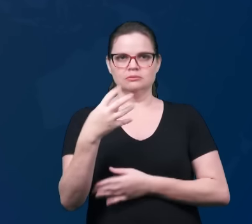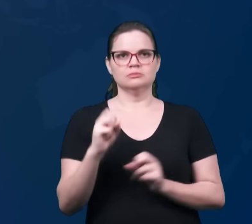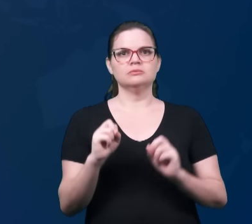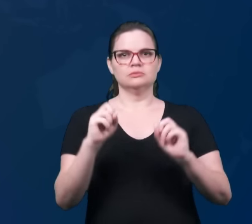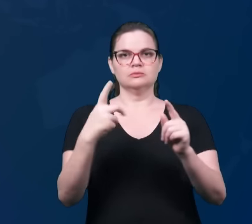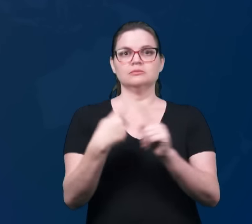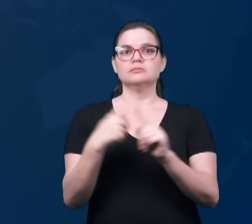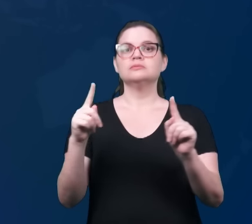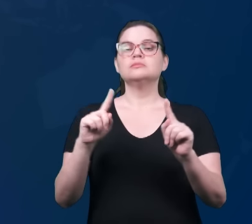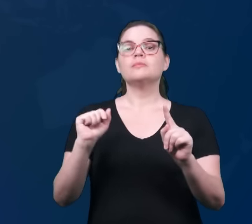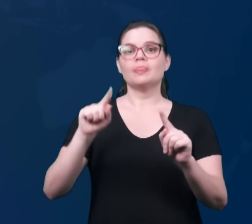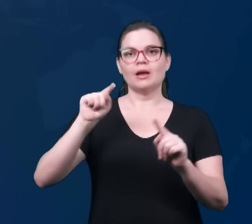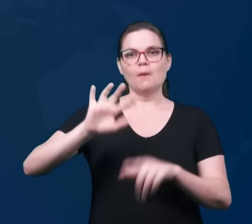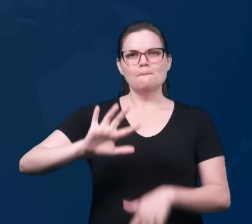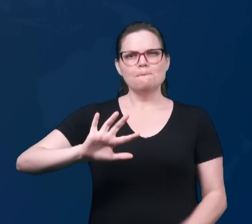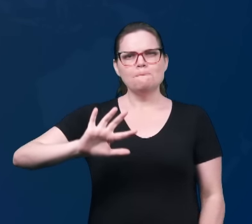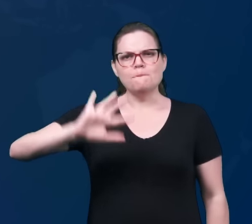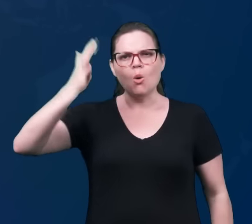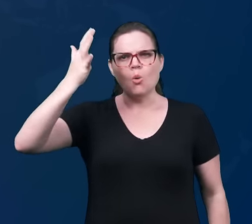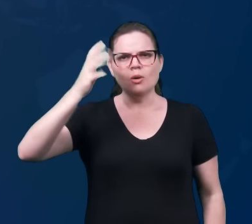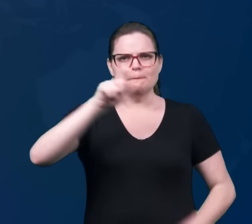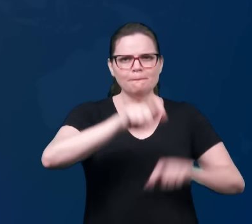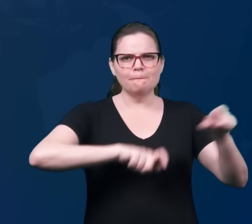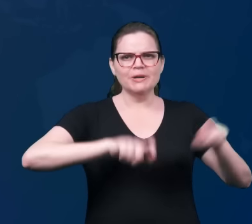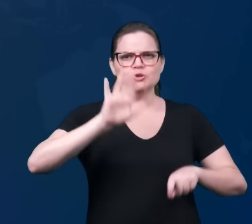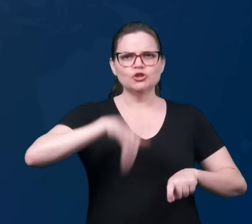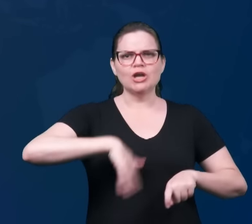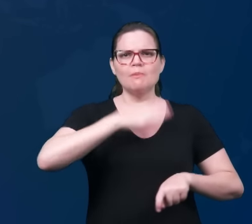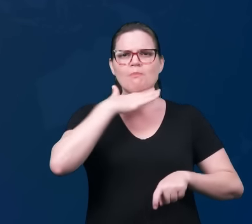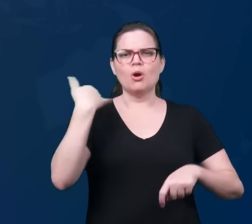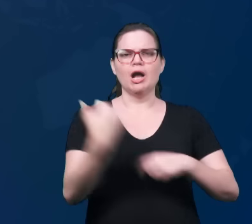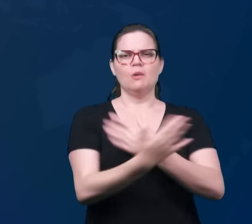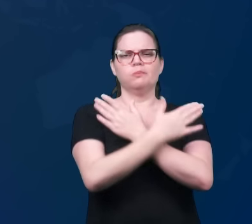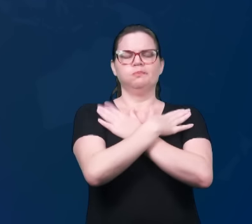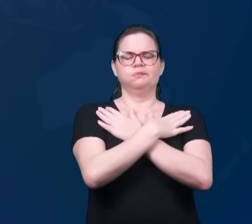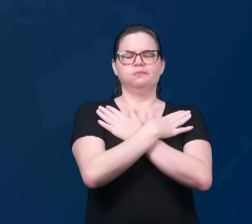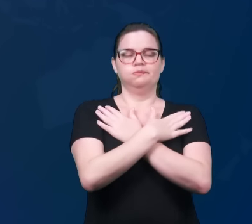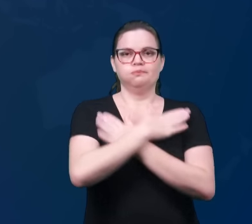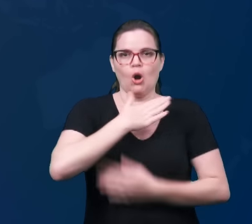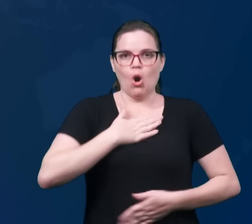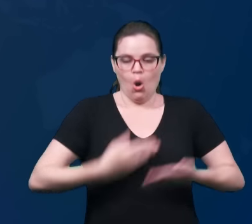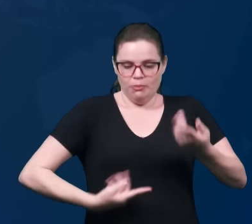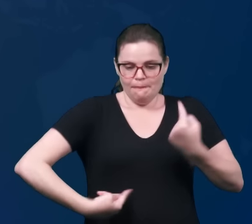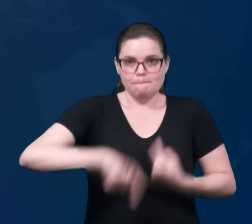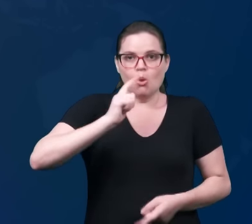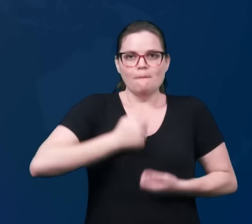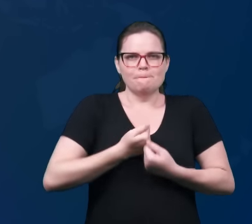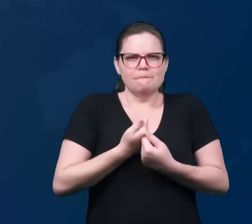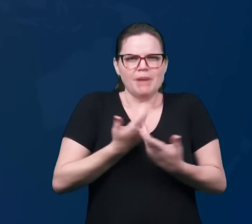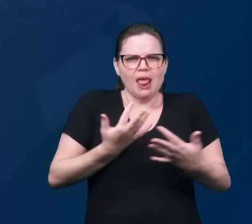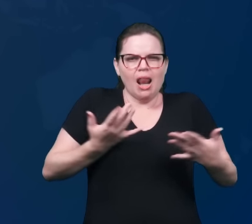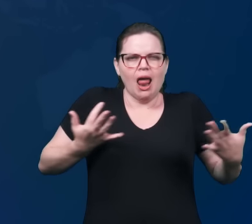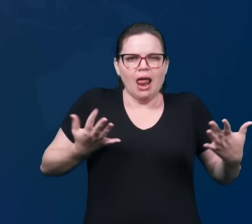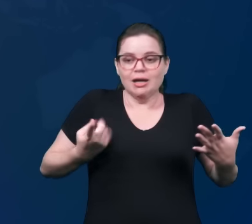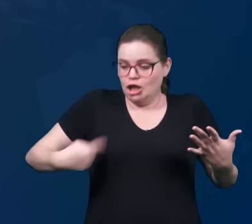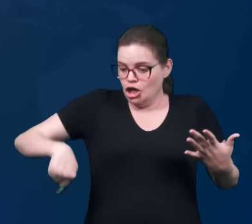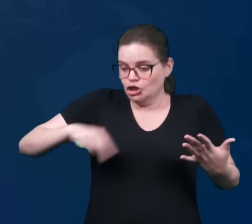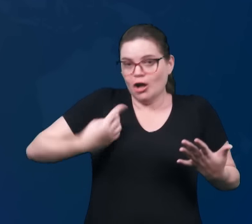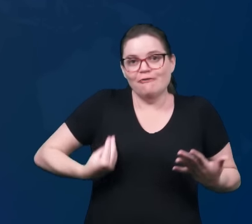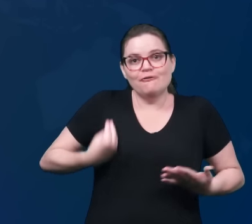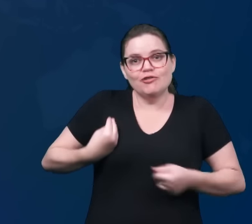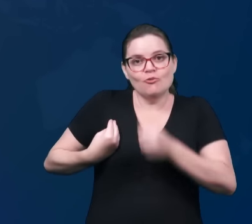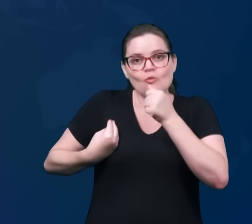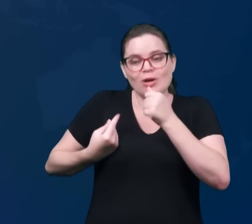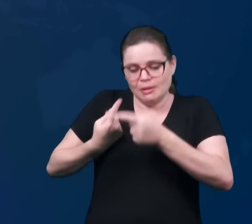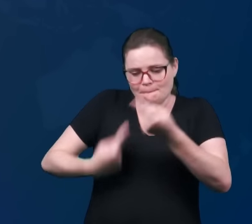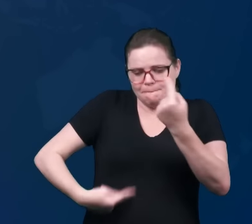a trombeta soará, os mortos ressuscitarão incorruptíveis e nós seremos